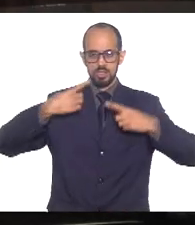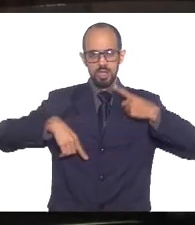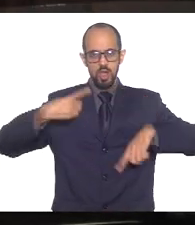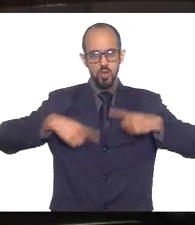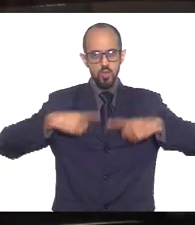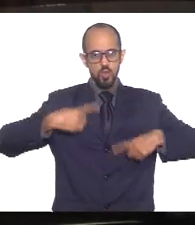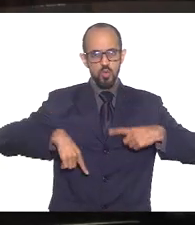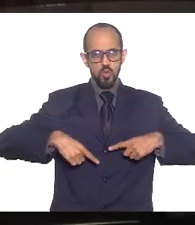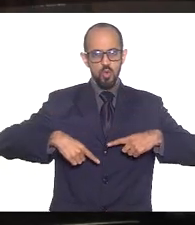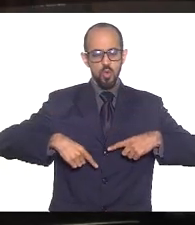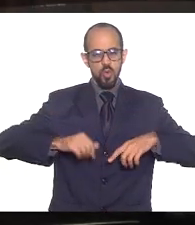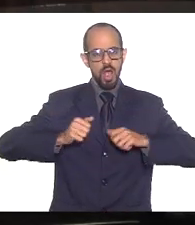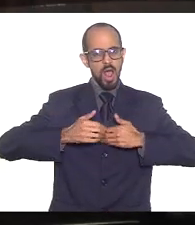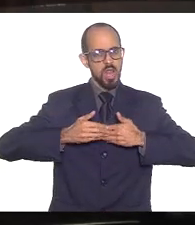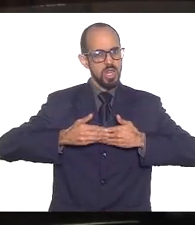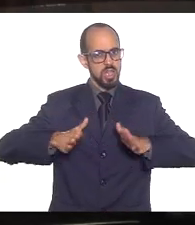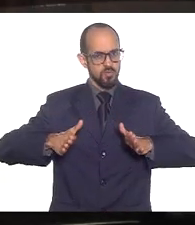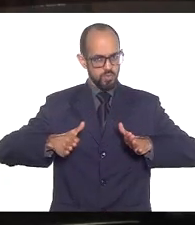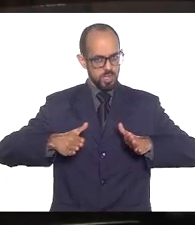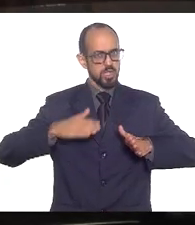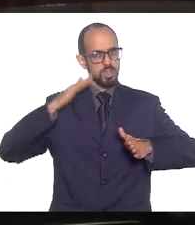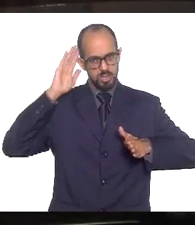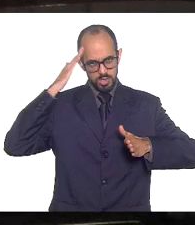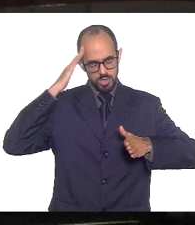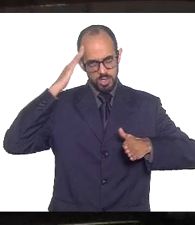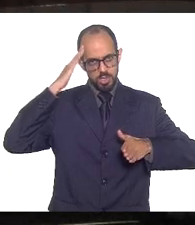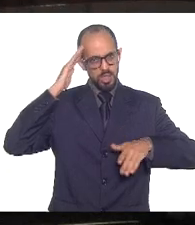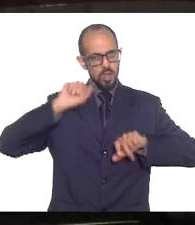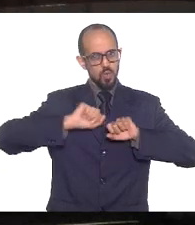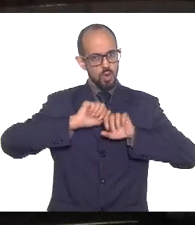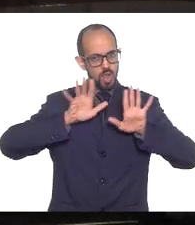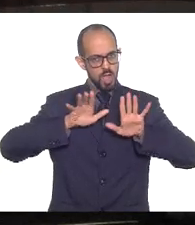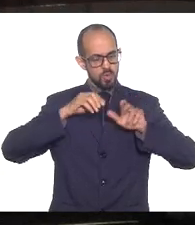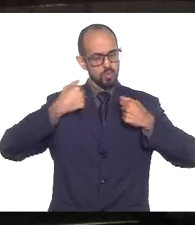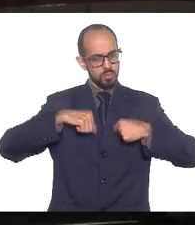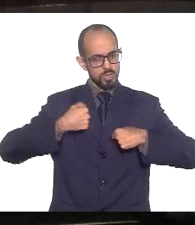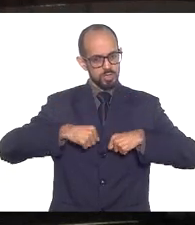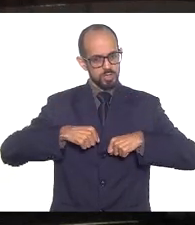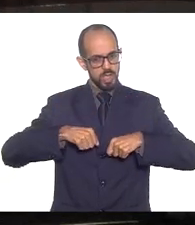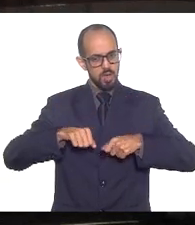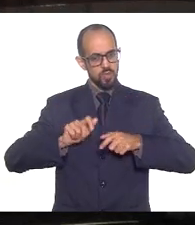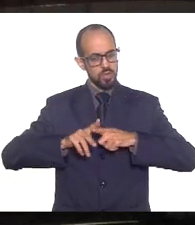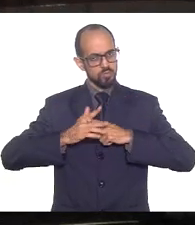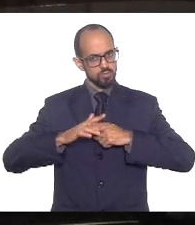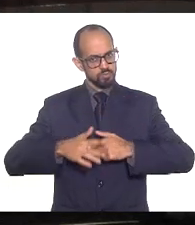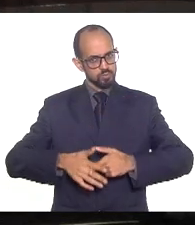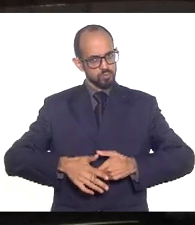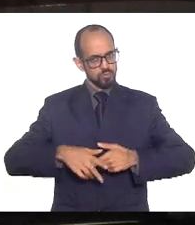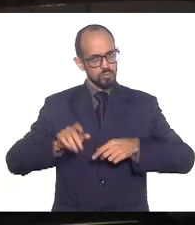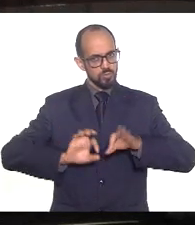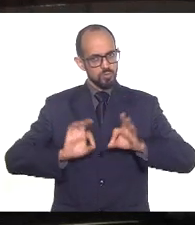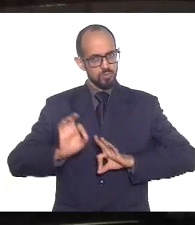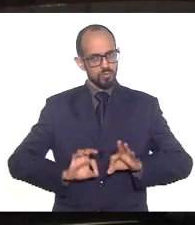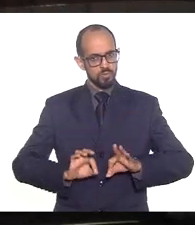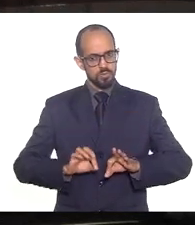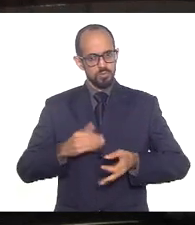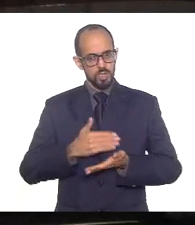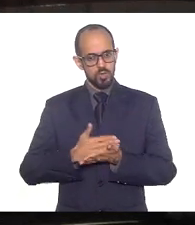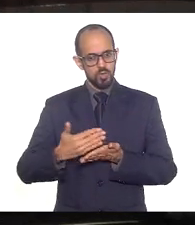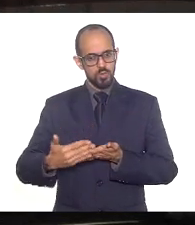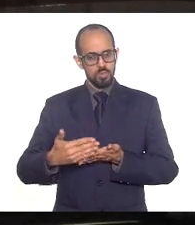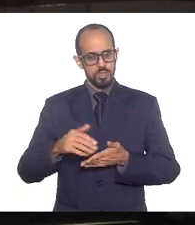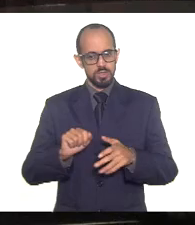muito espírito aberto e entendeu entendeu que era preciso essa espera o plano para